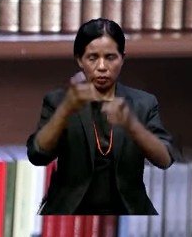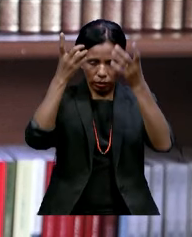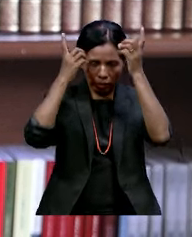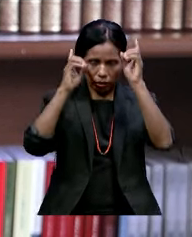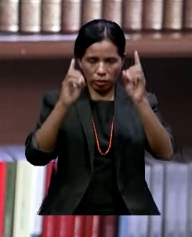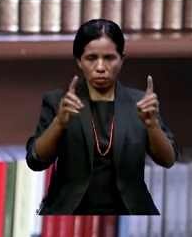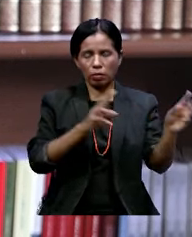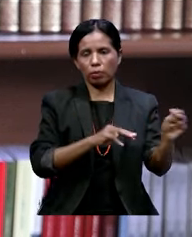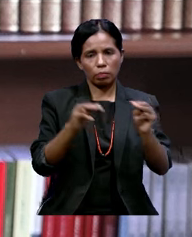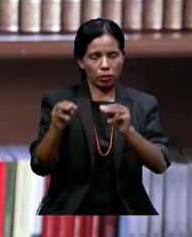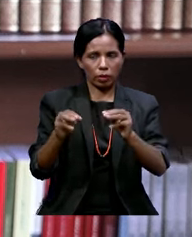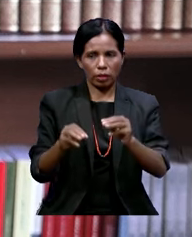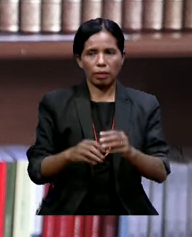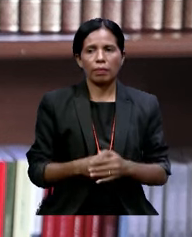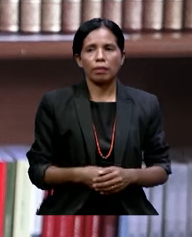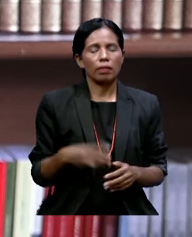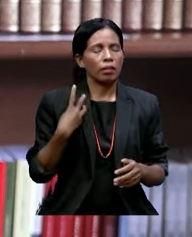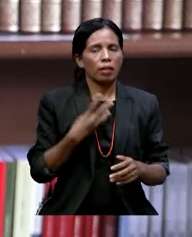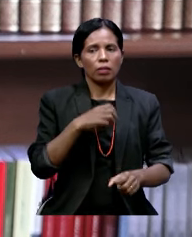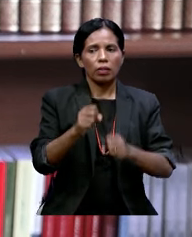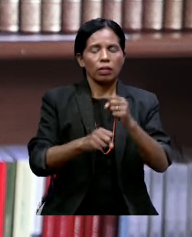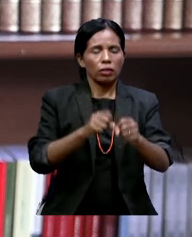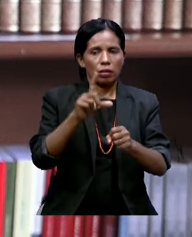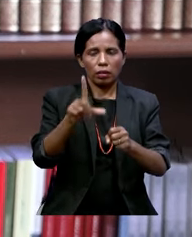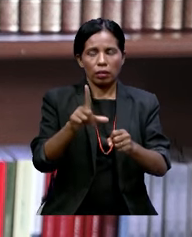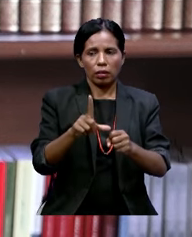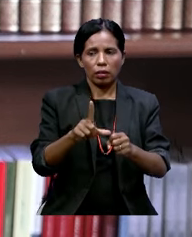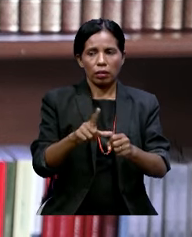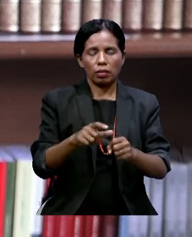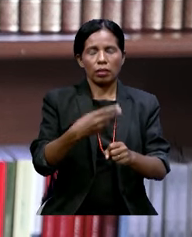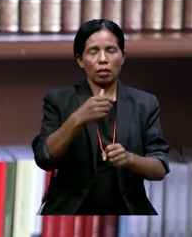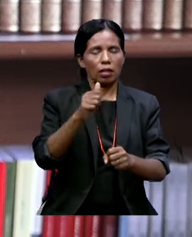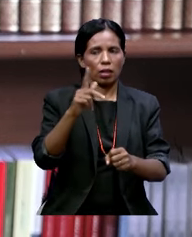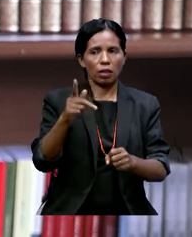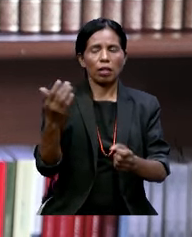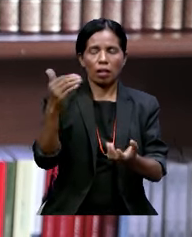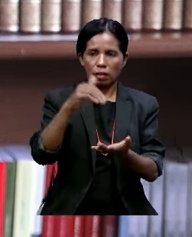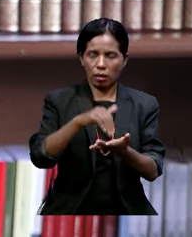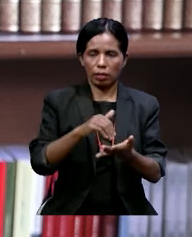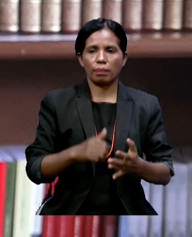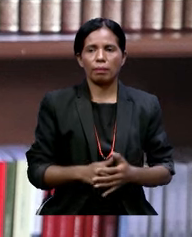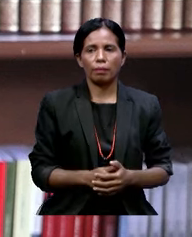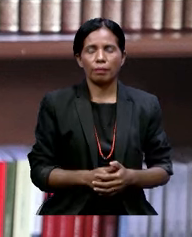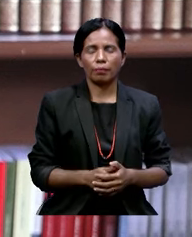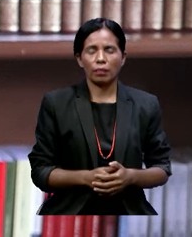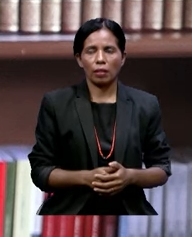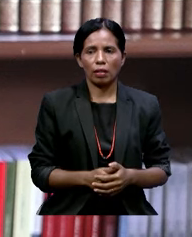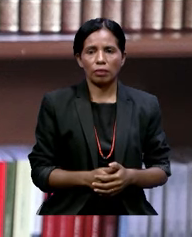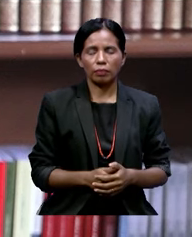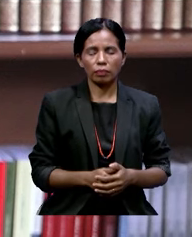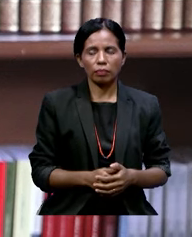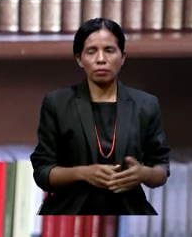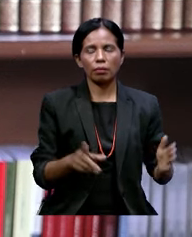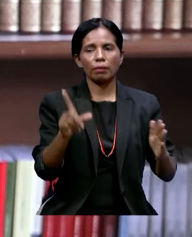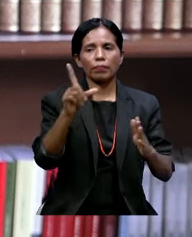halo remodela. Nem bem, baami, sociedade civil, ele, a son hak, baami, da lei de tal, em termos de remodela,